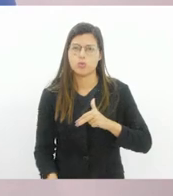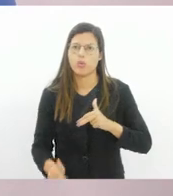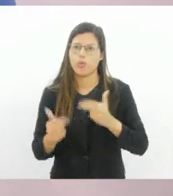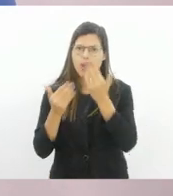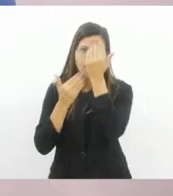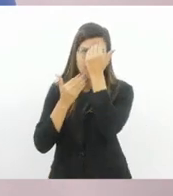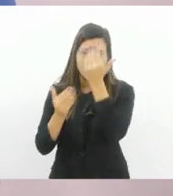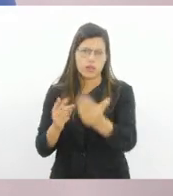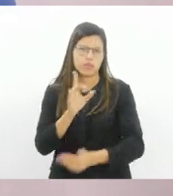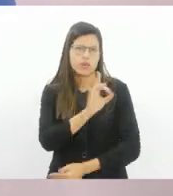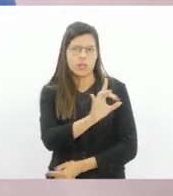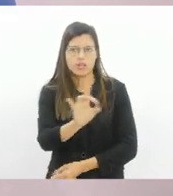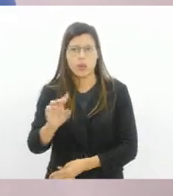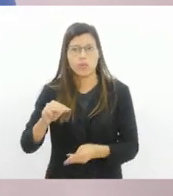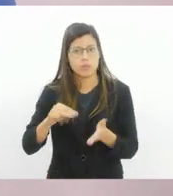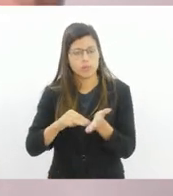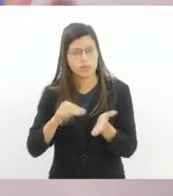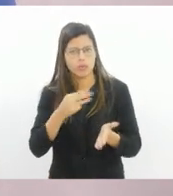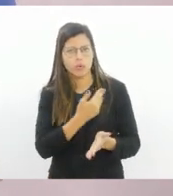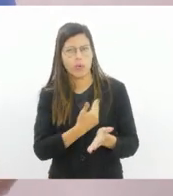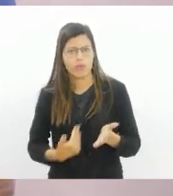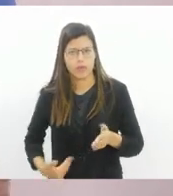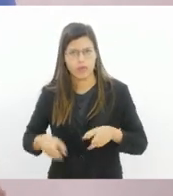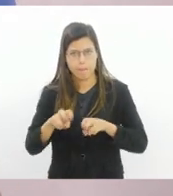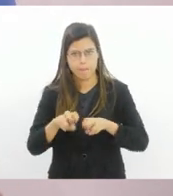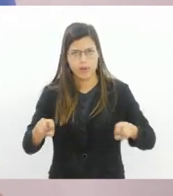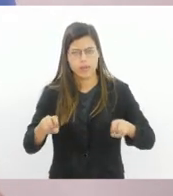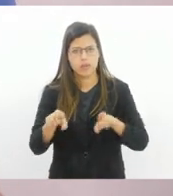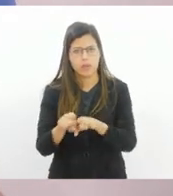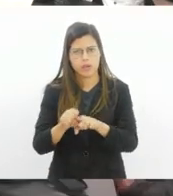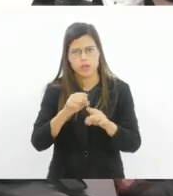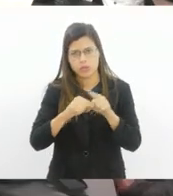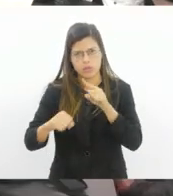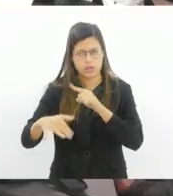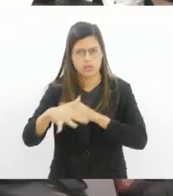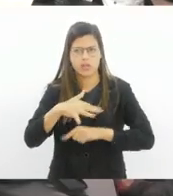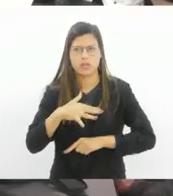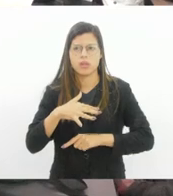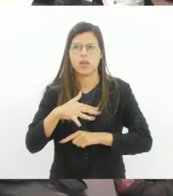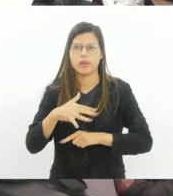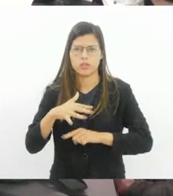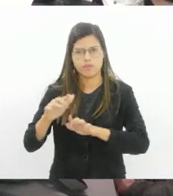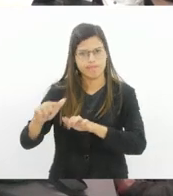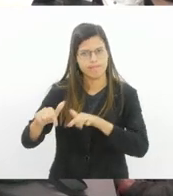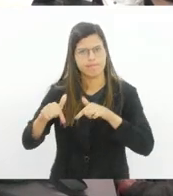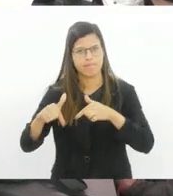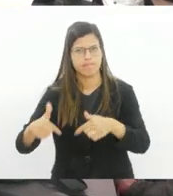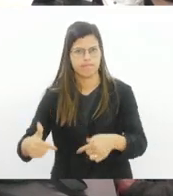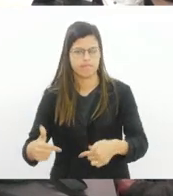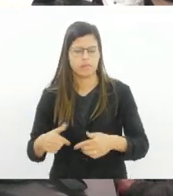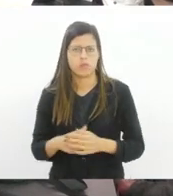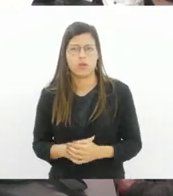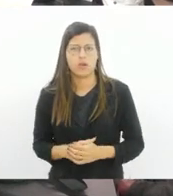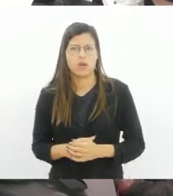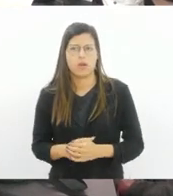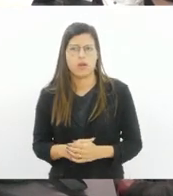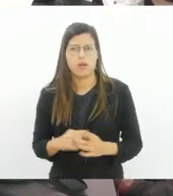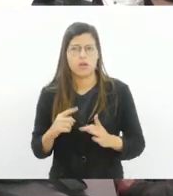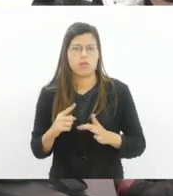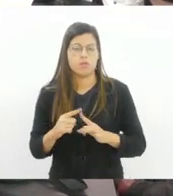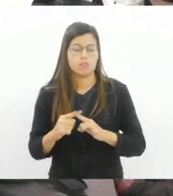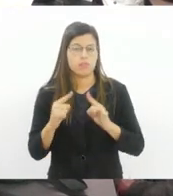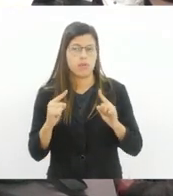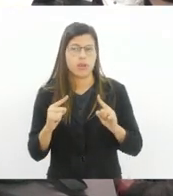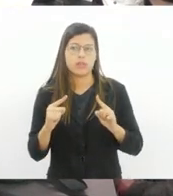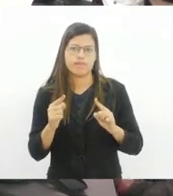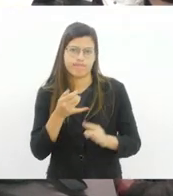um dos membros aqui do governo que estão na mesa, mas também da sociedade civil, que tem sido muito atuante nesse sentido, mas que